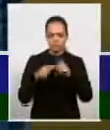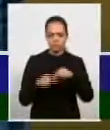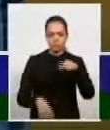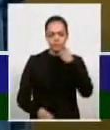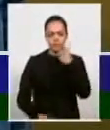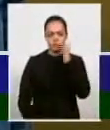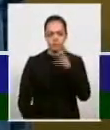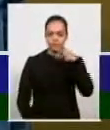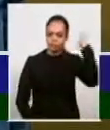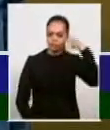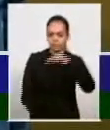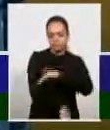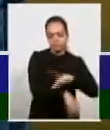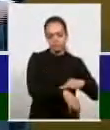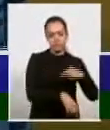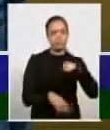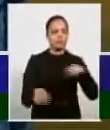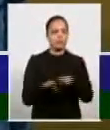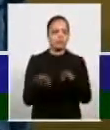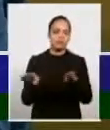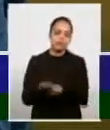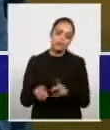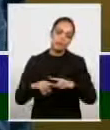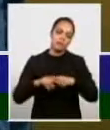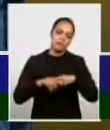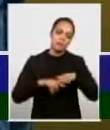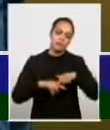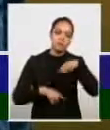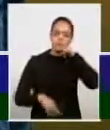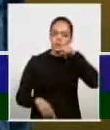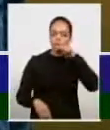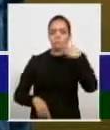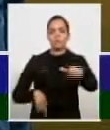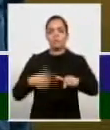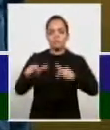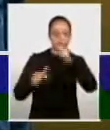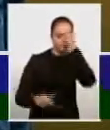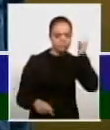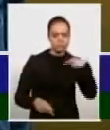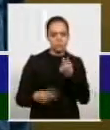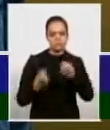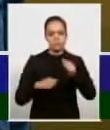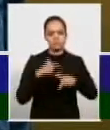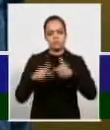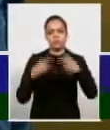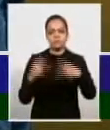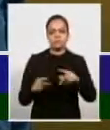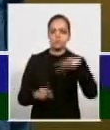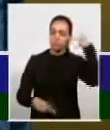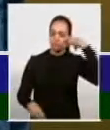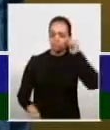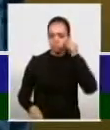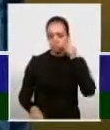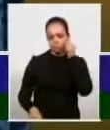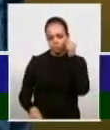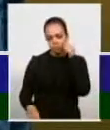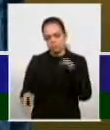citou a vereadora Michele Bretas, eu também, mas entre outros, nós precisamos trabalhar nisso. O vereador Adriano também